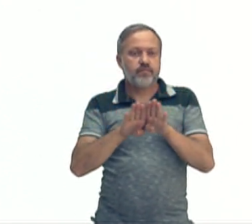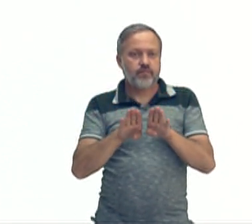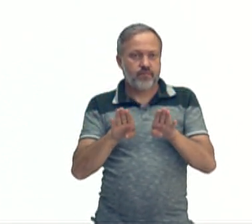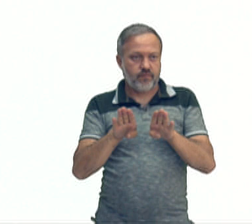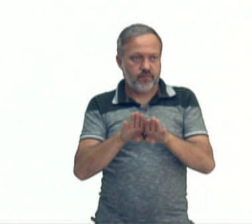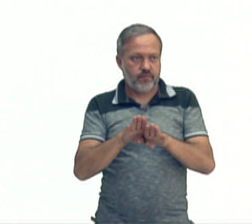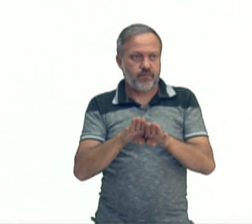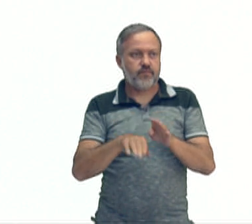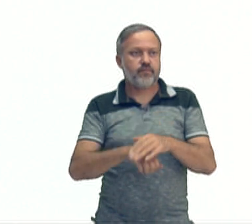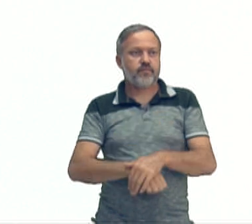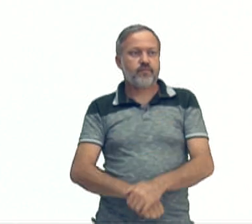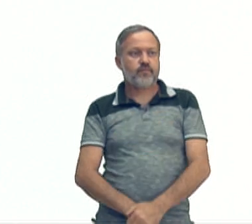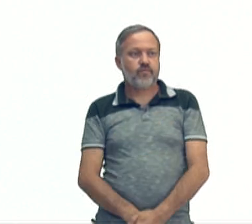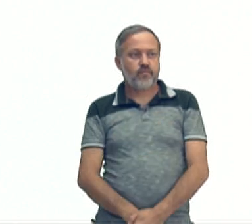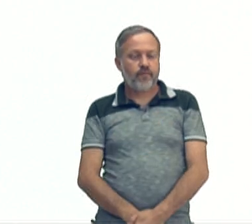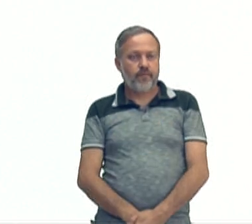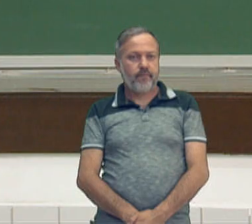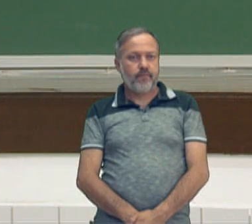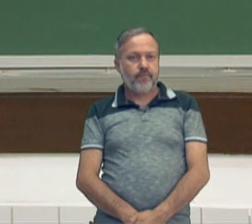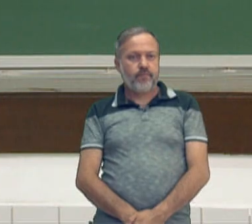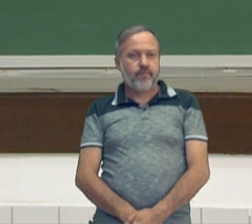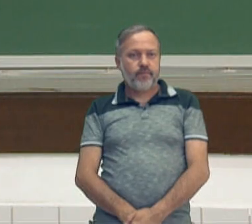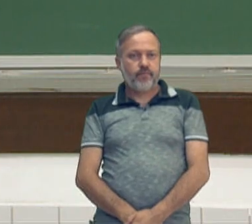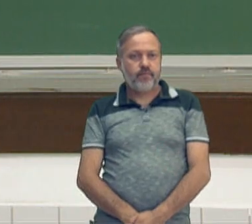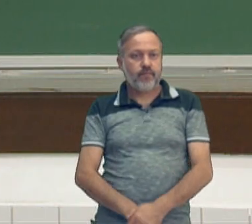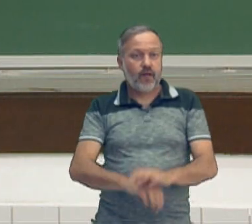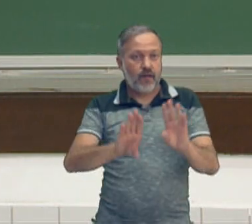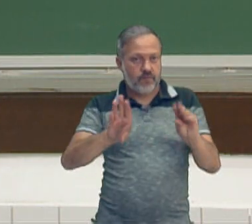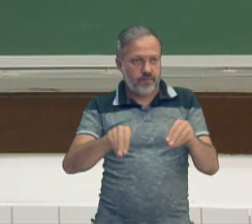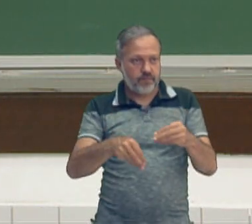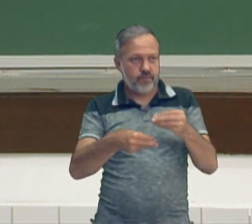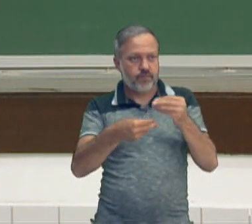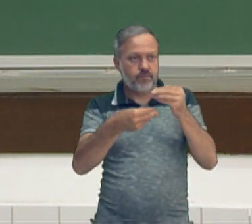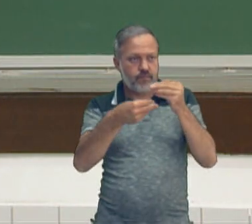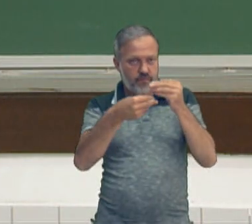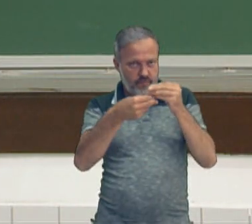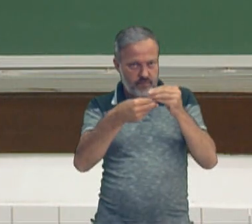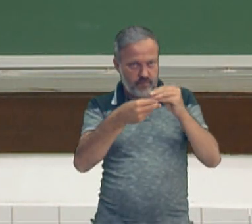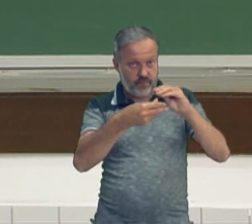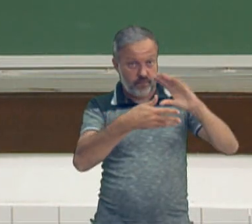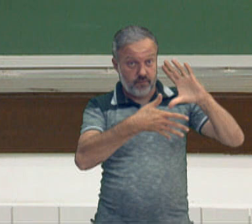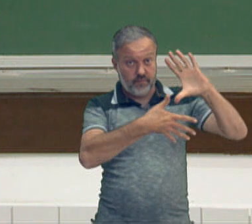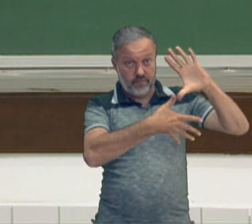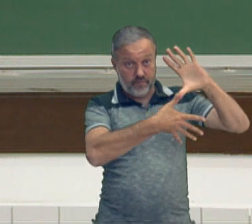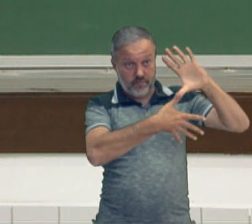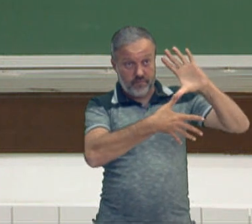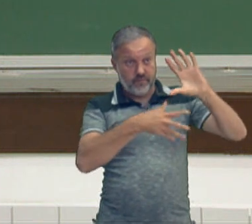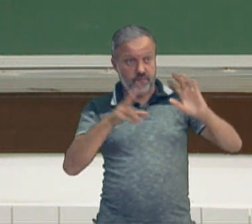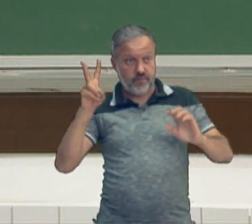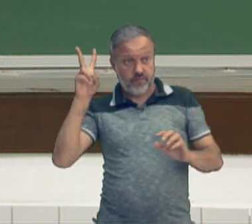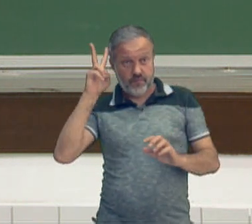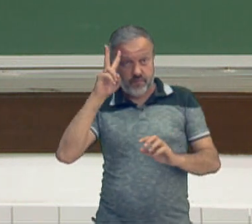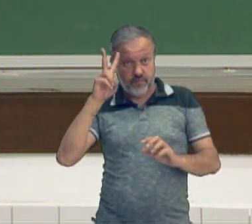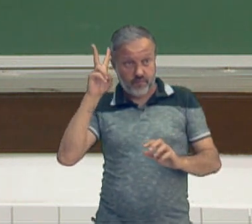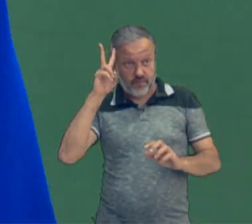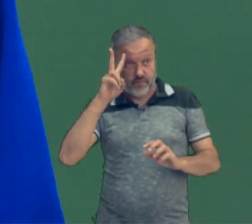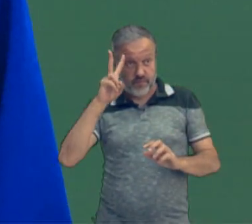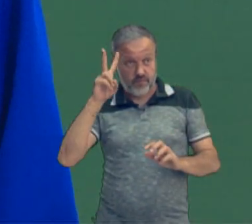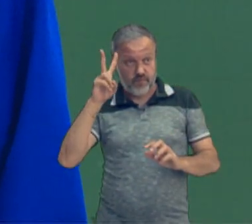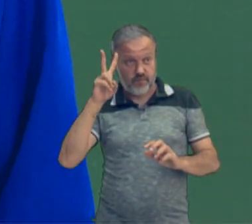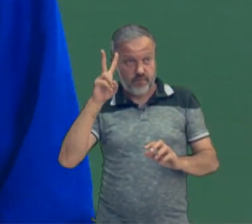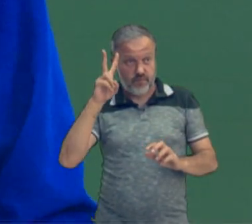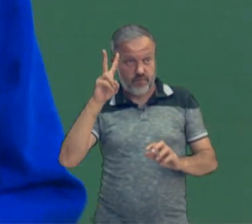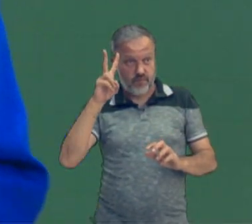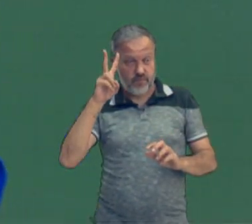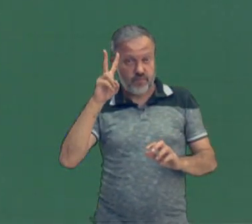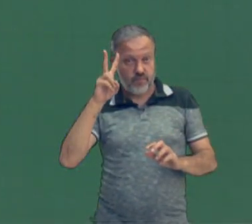abordando aí com vocês. Dentro da formação histórica, o que a gente precisa considerar? Primeiramente,